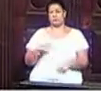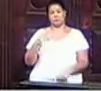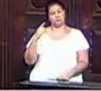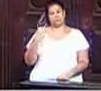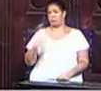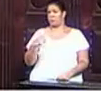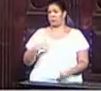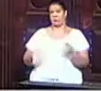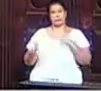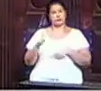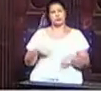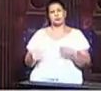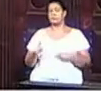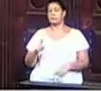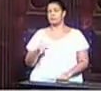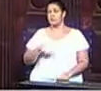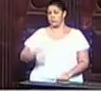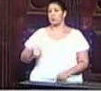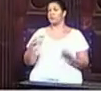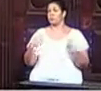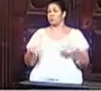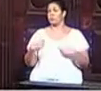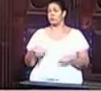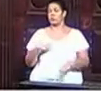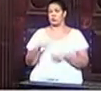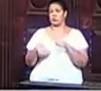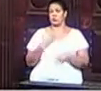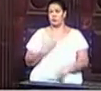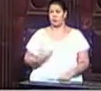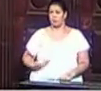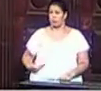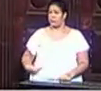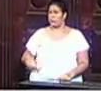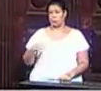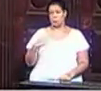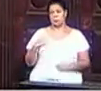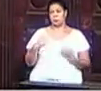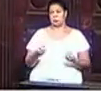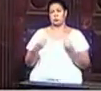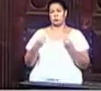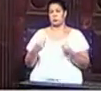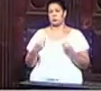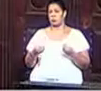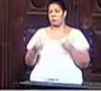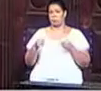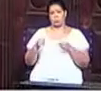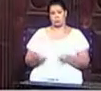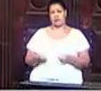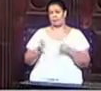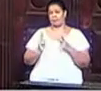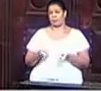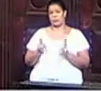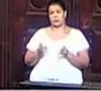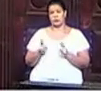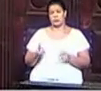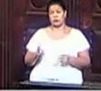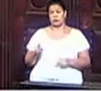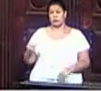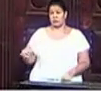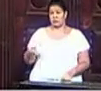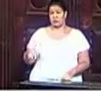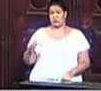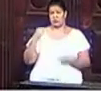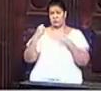única alternativa. Nós temos que trocar esse governo. Não há saída mantendo no poder e usando